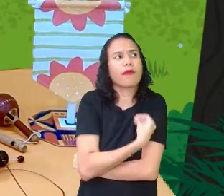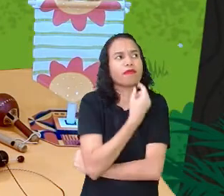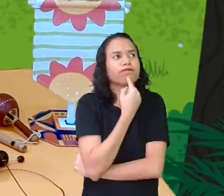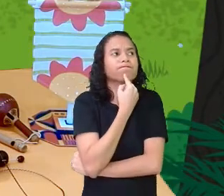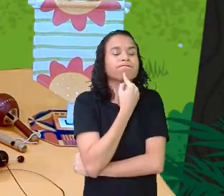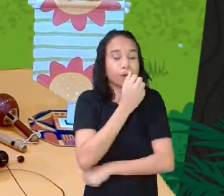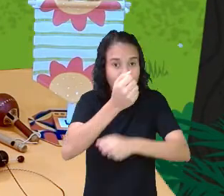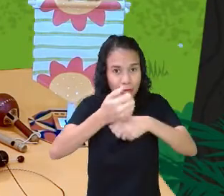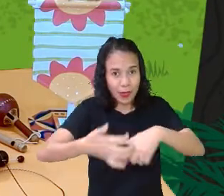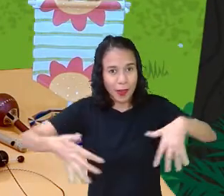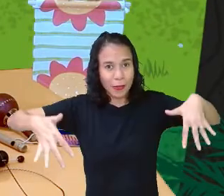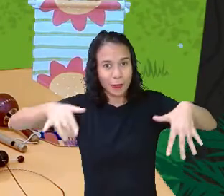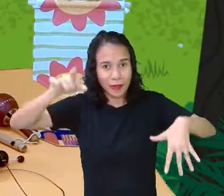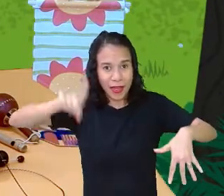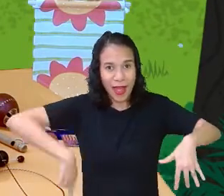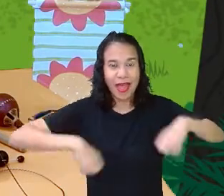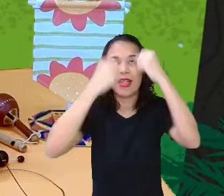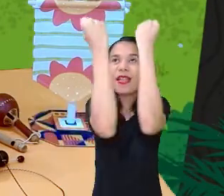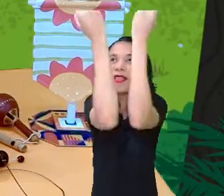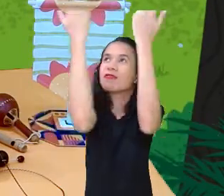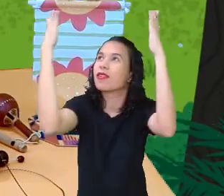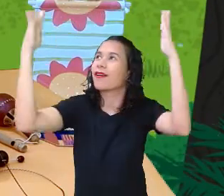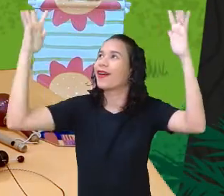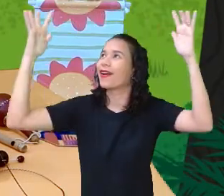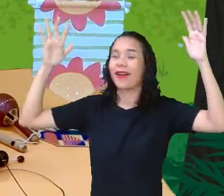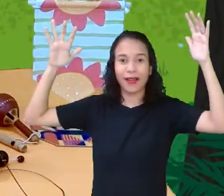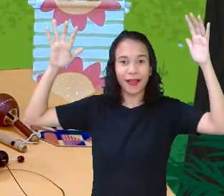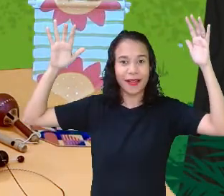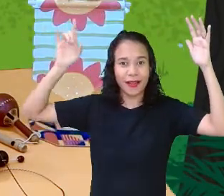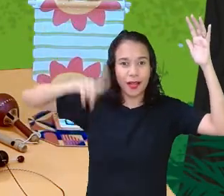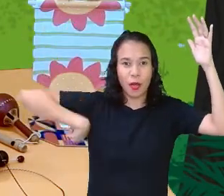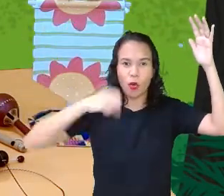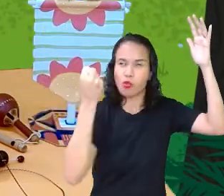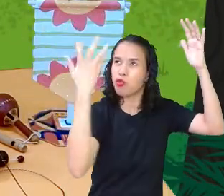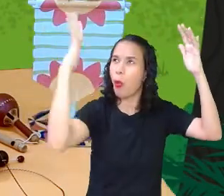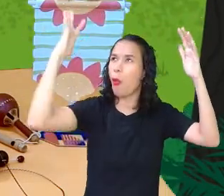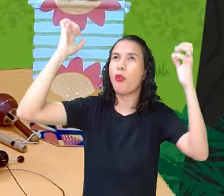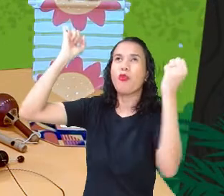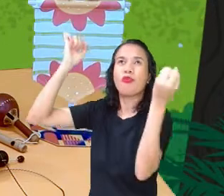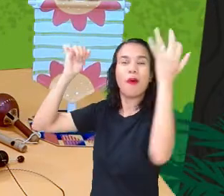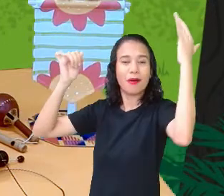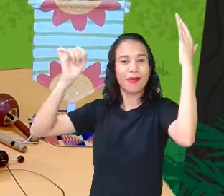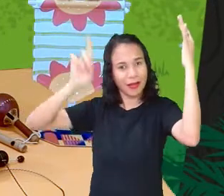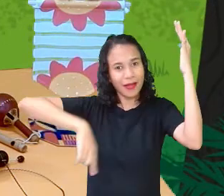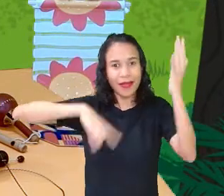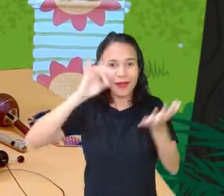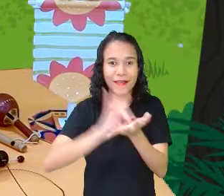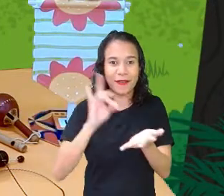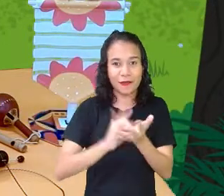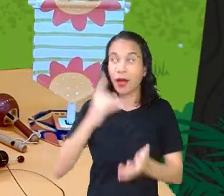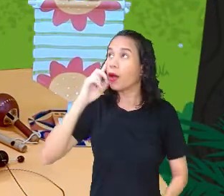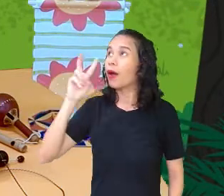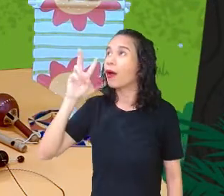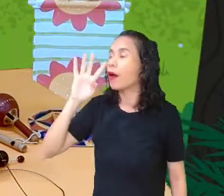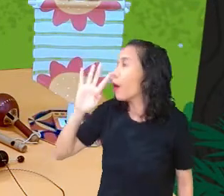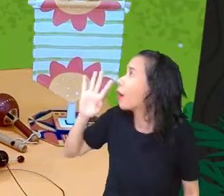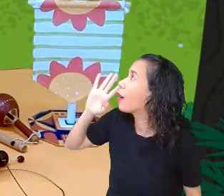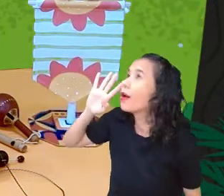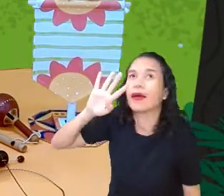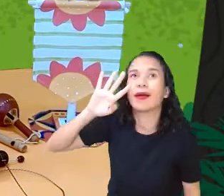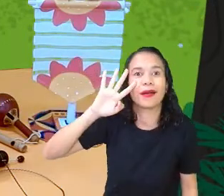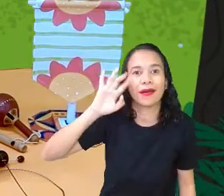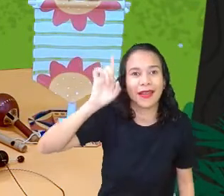Na natureza, na mata, nas florestas? Exatamente. É